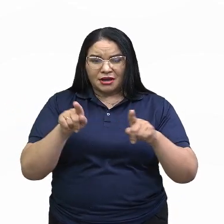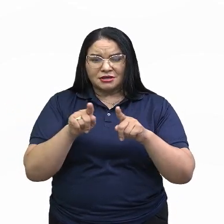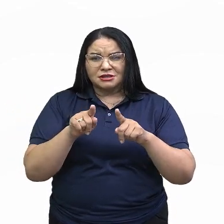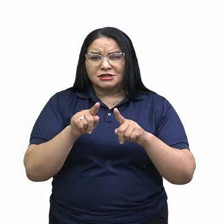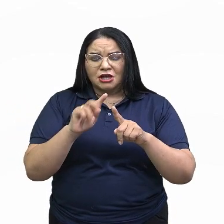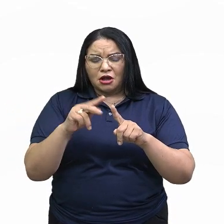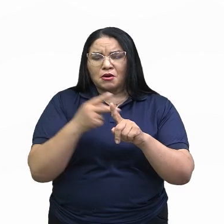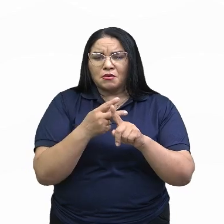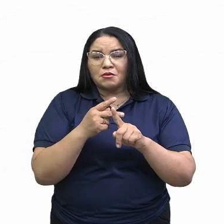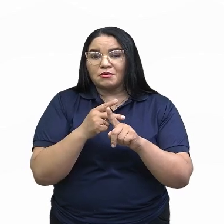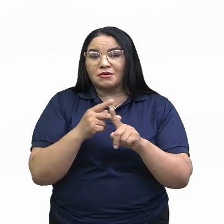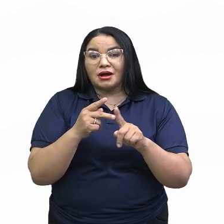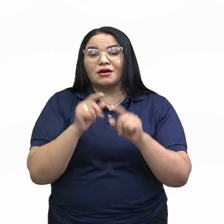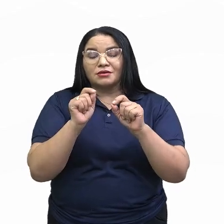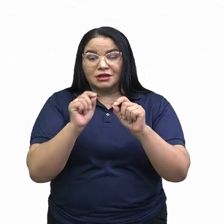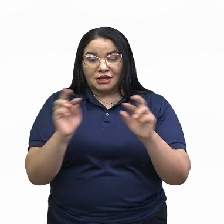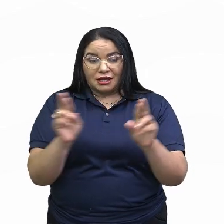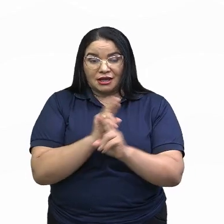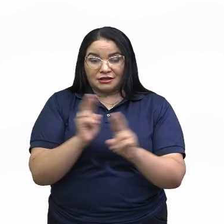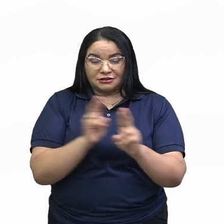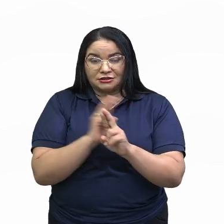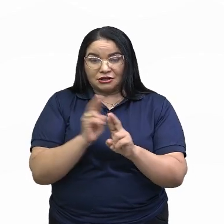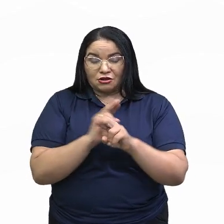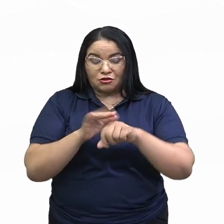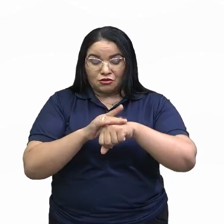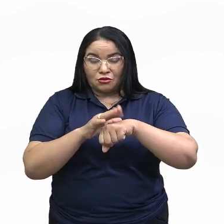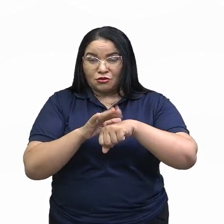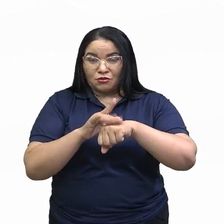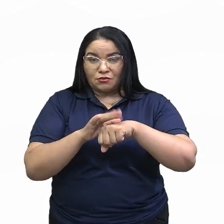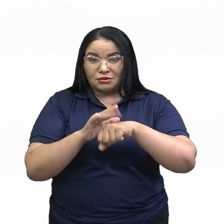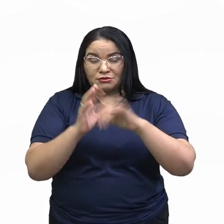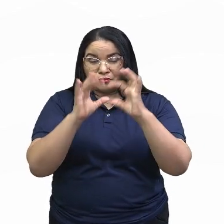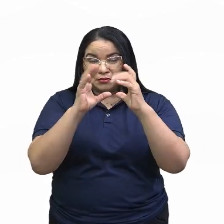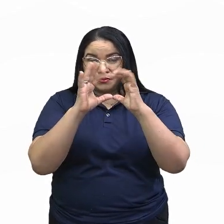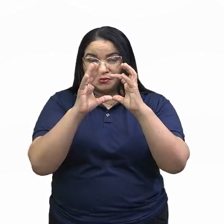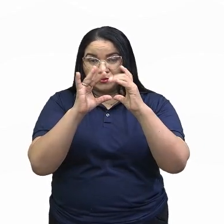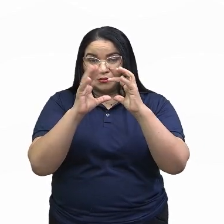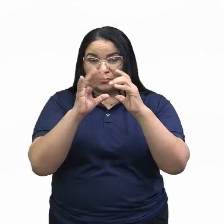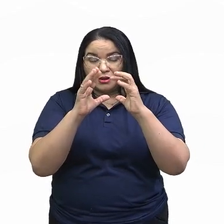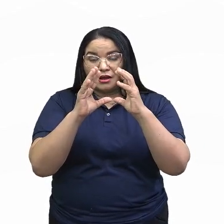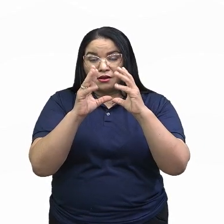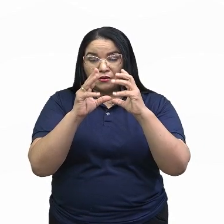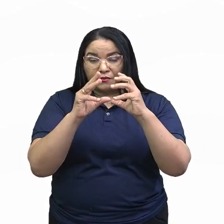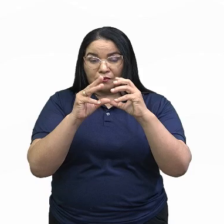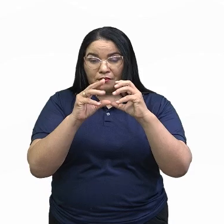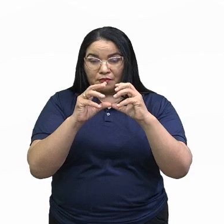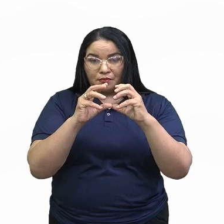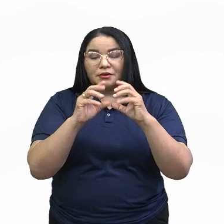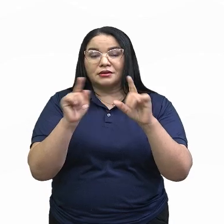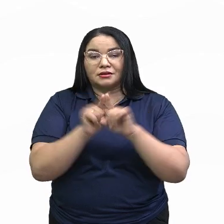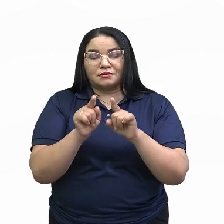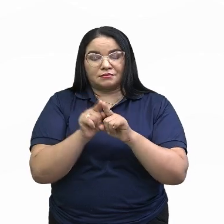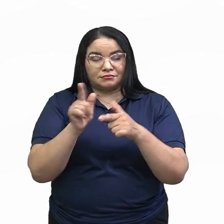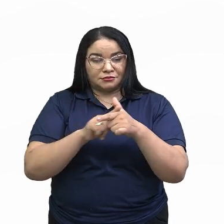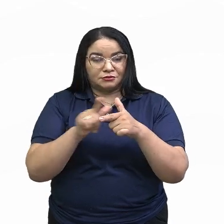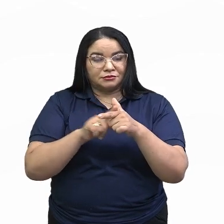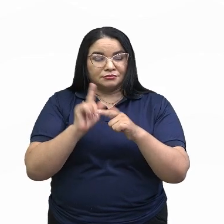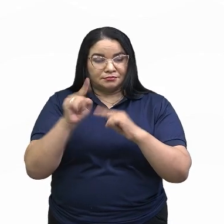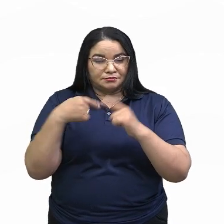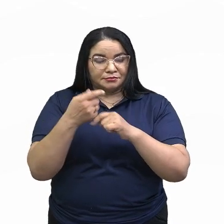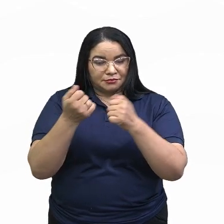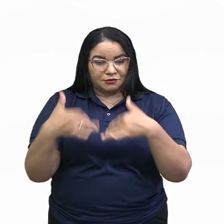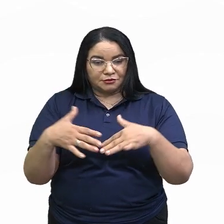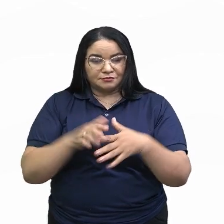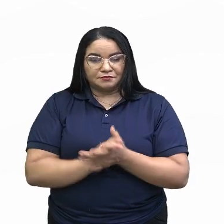que está relacionado aí a doenças neurodegenerativas que a gente vai observar daqui a pouquinho. Quanto a